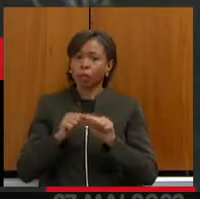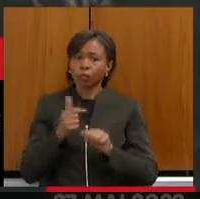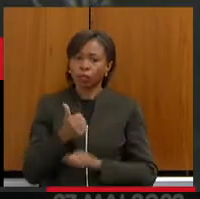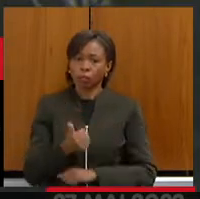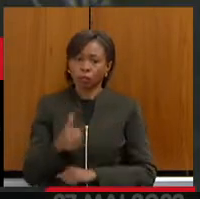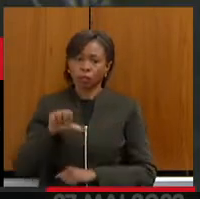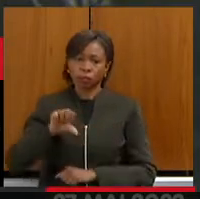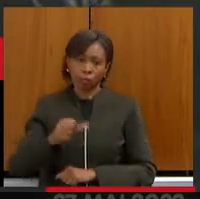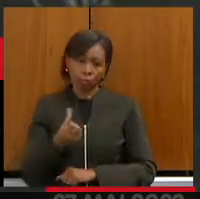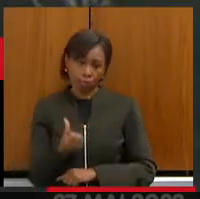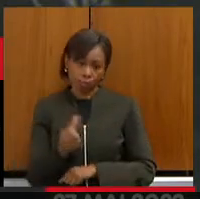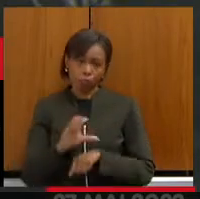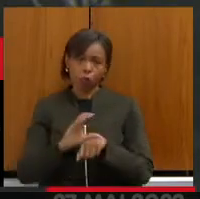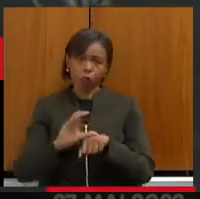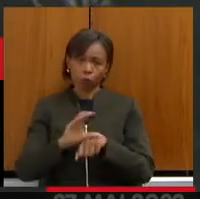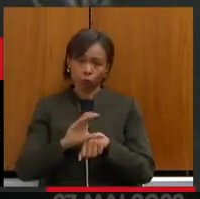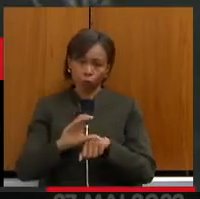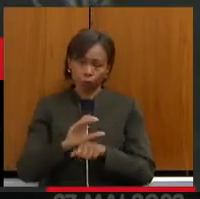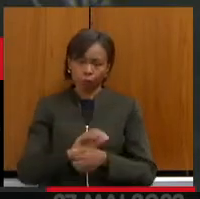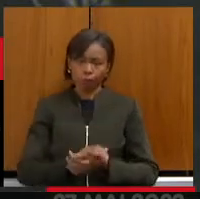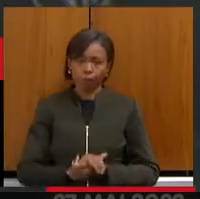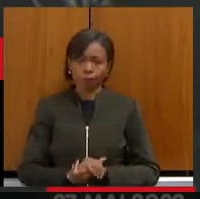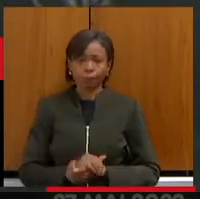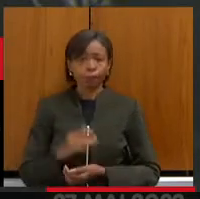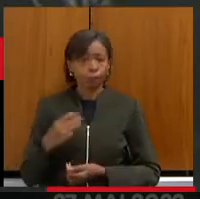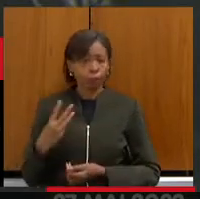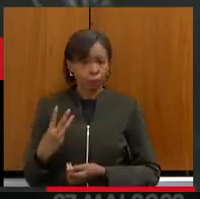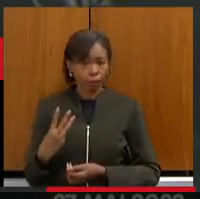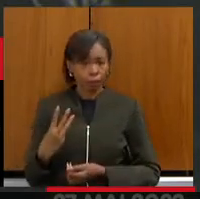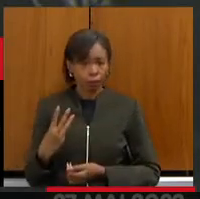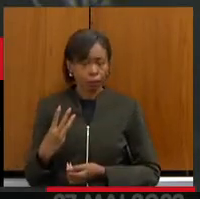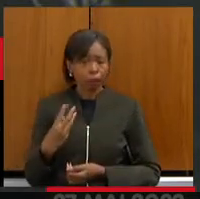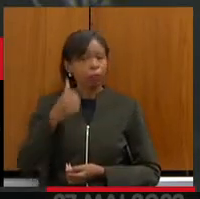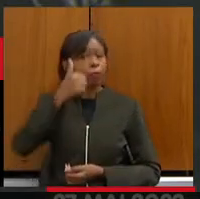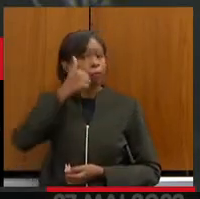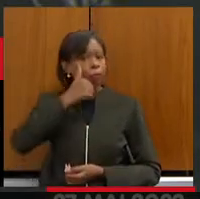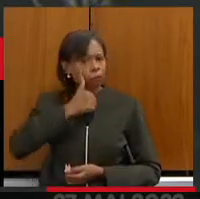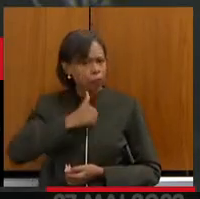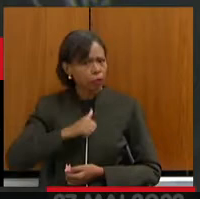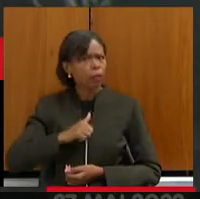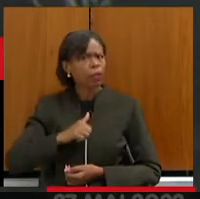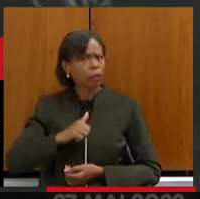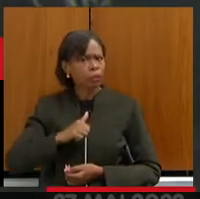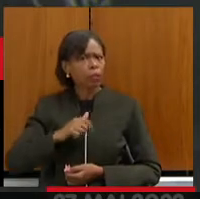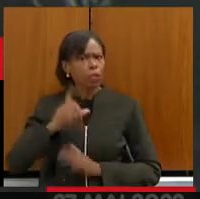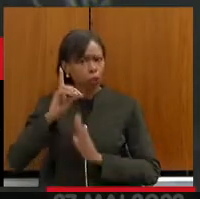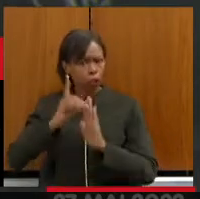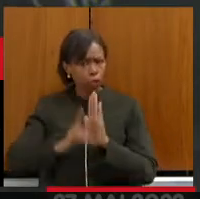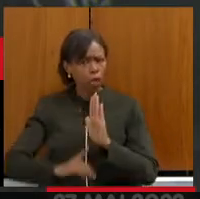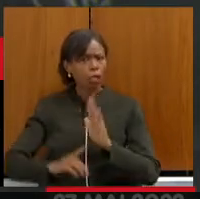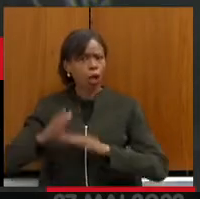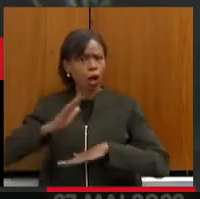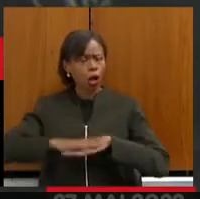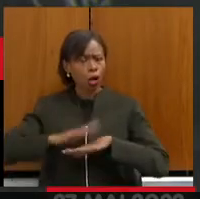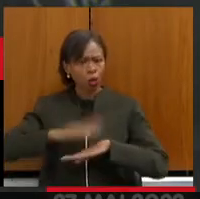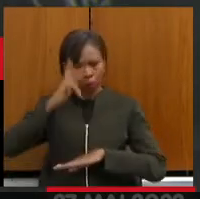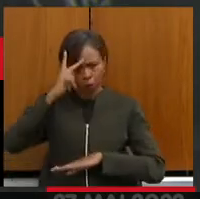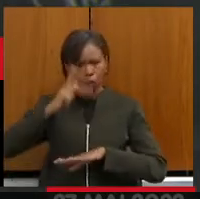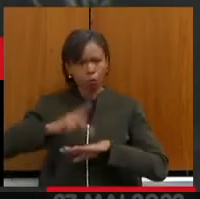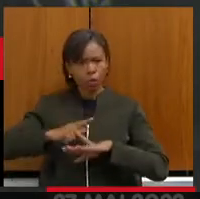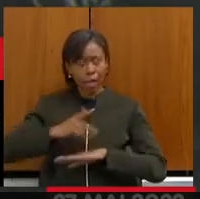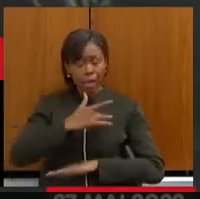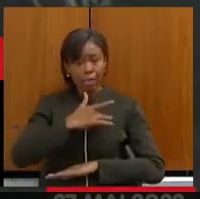196 da Constituição Federal três que as mulheres têm direito a autonomia sobre a sua saúde sexual e reprodutiva